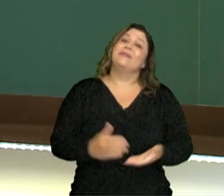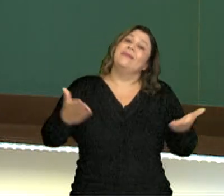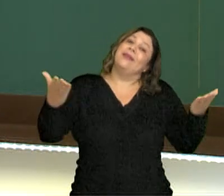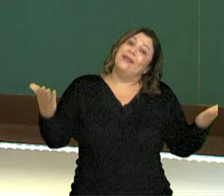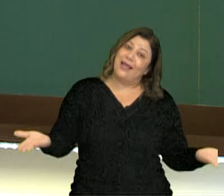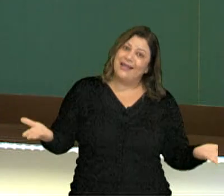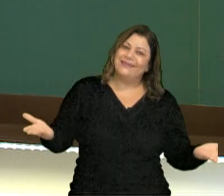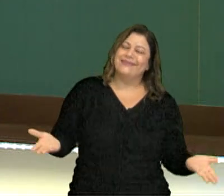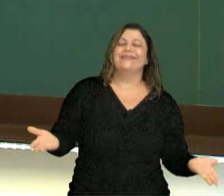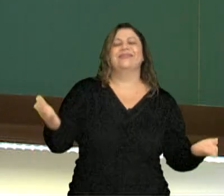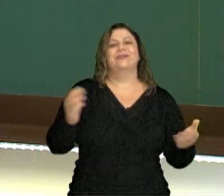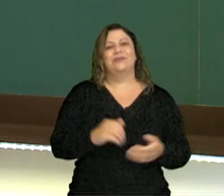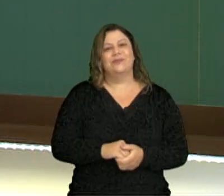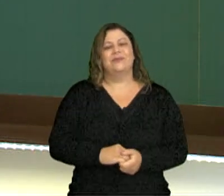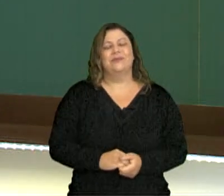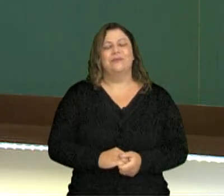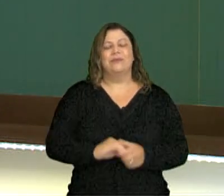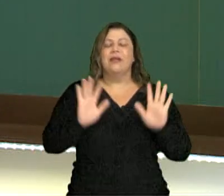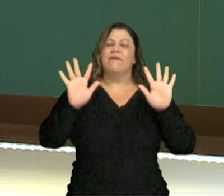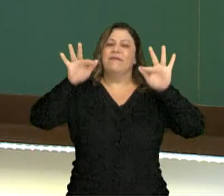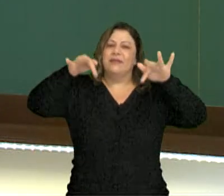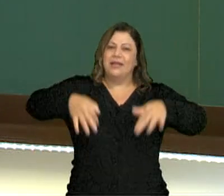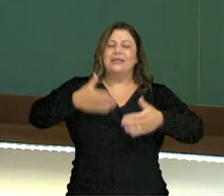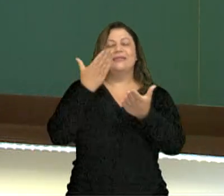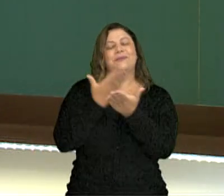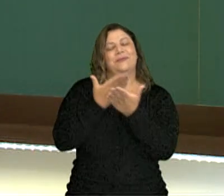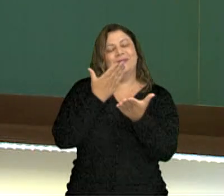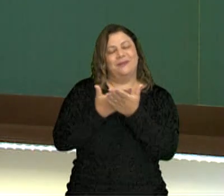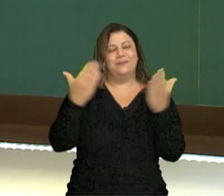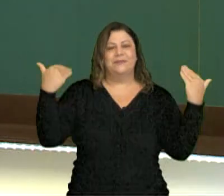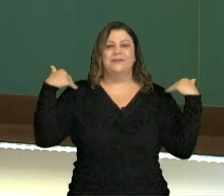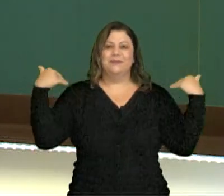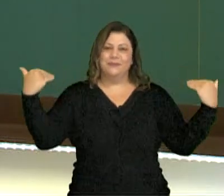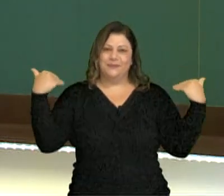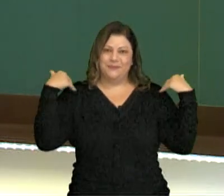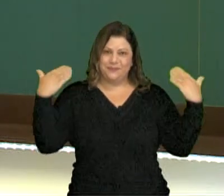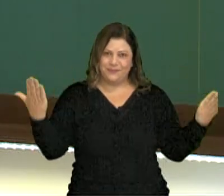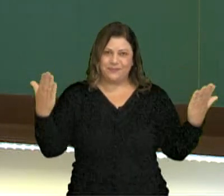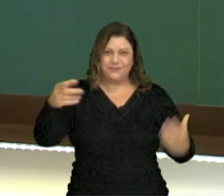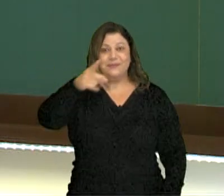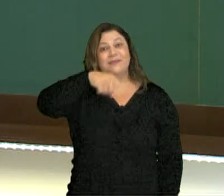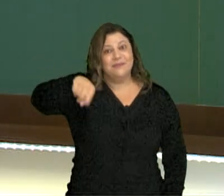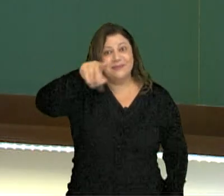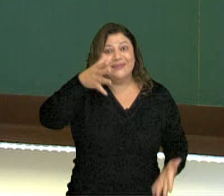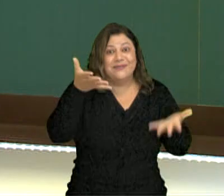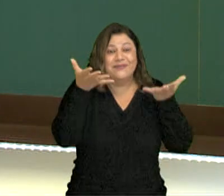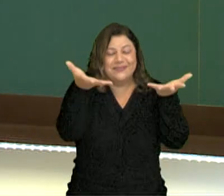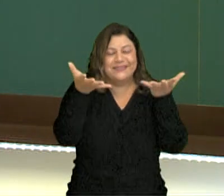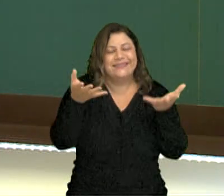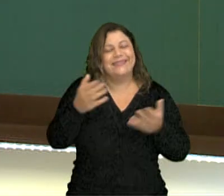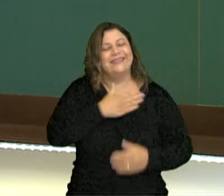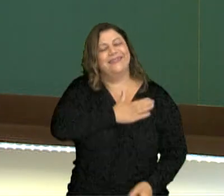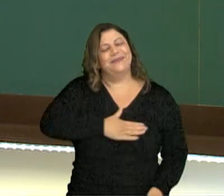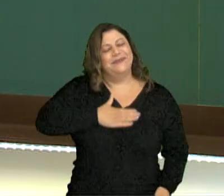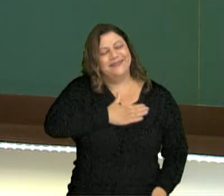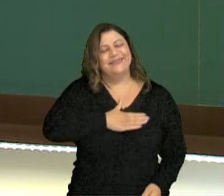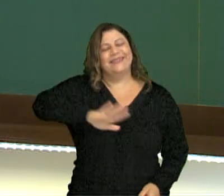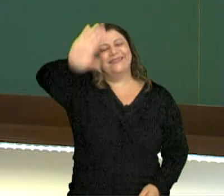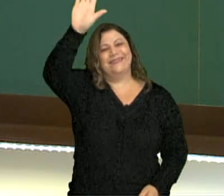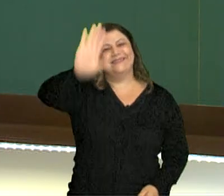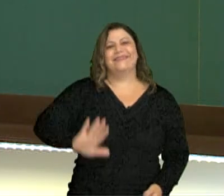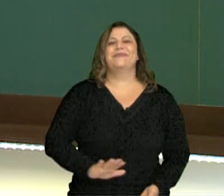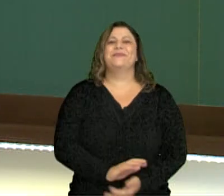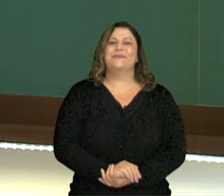isso, pessoal. Com isso nós finalizamos mais uma aula de Educação Física. Eu espero que vocês tenham gostado. Até breve!